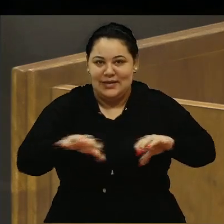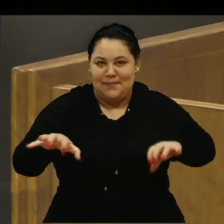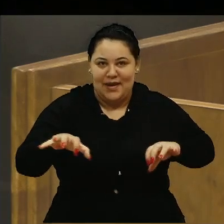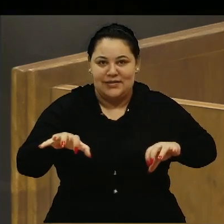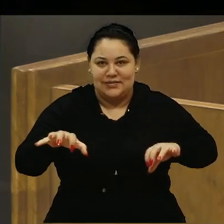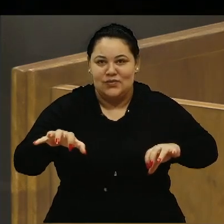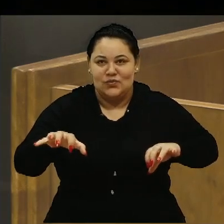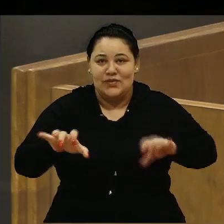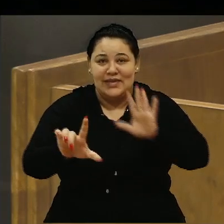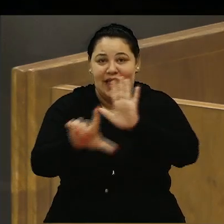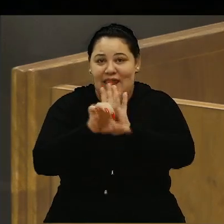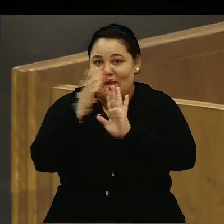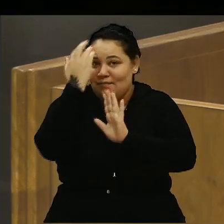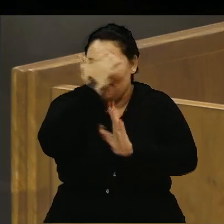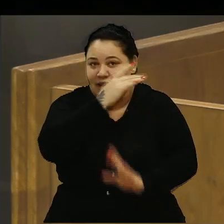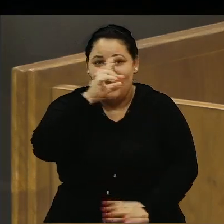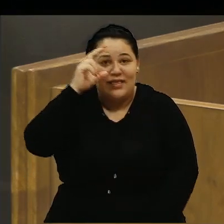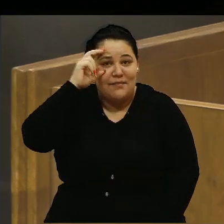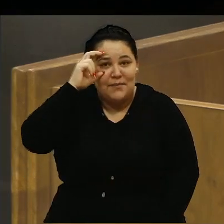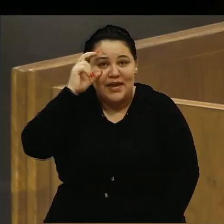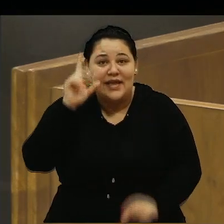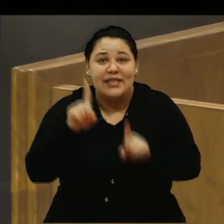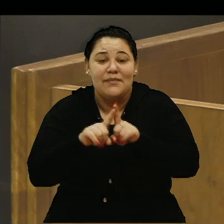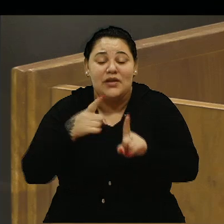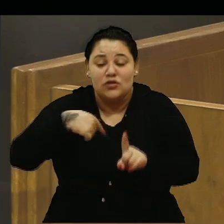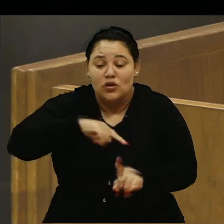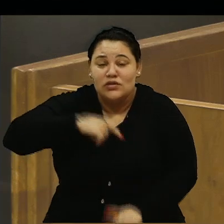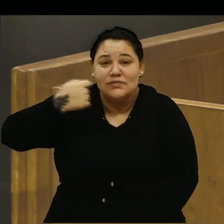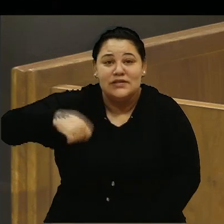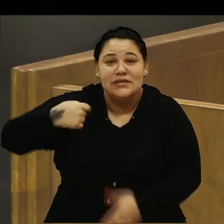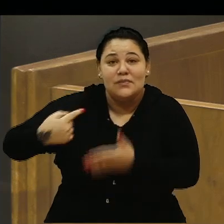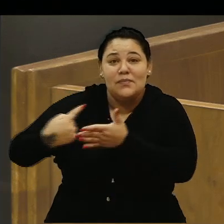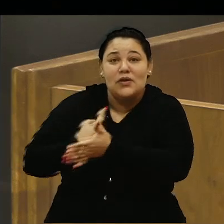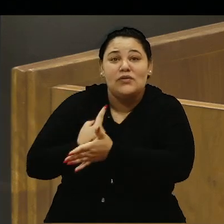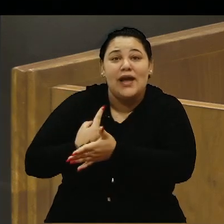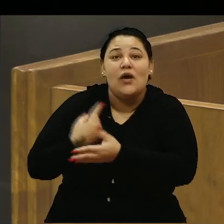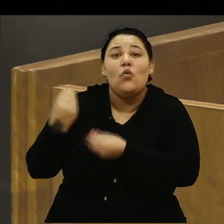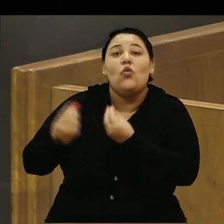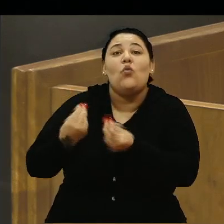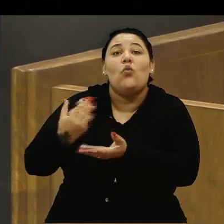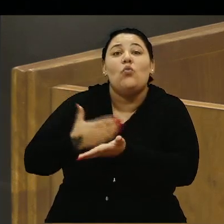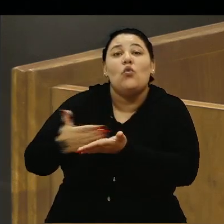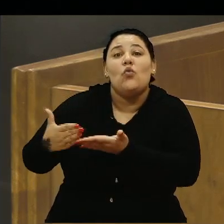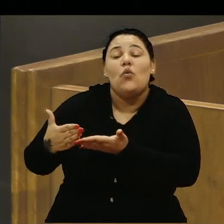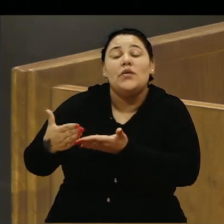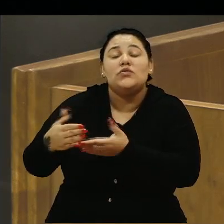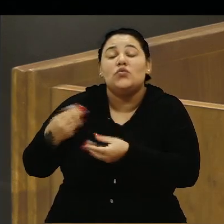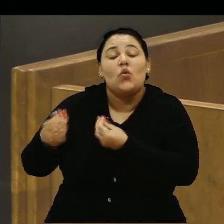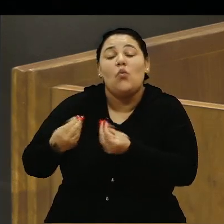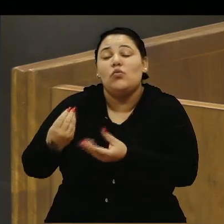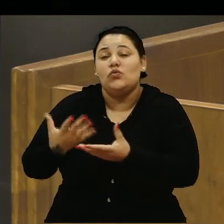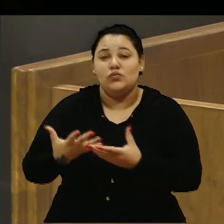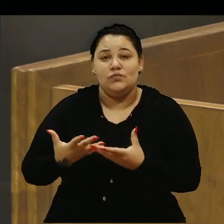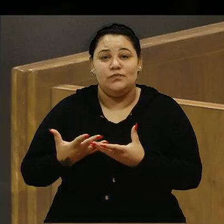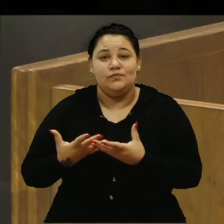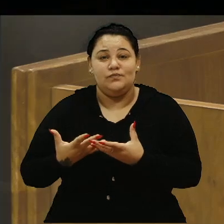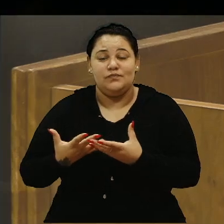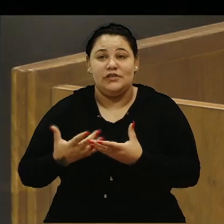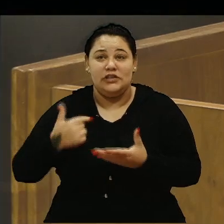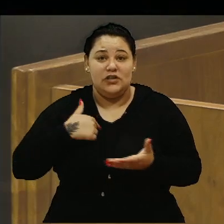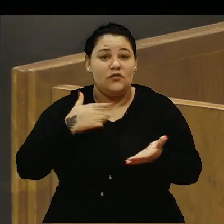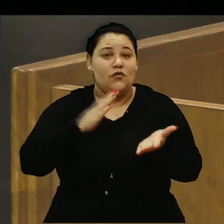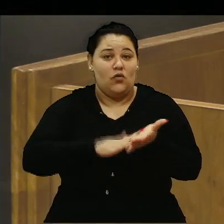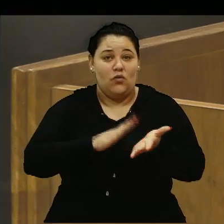da Penha, nós temos que questionar o início desse ciclo de violência. E aí eu vou cobrar aqui